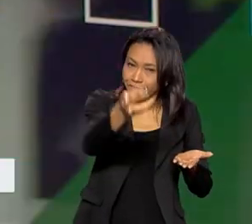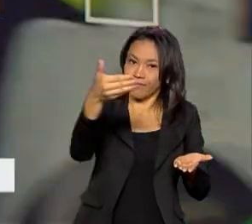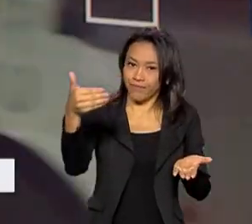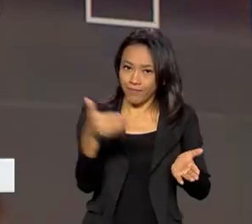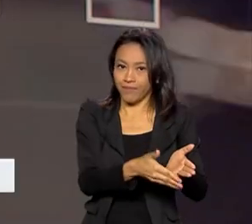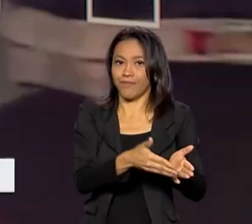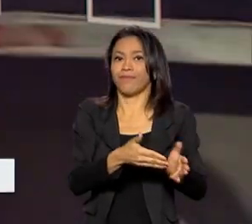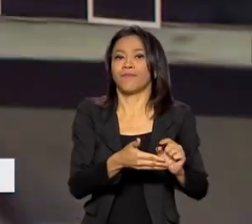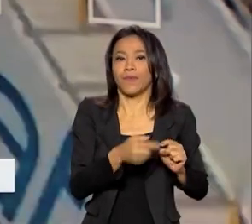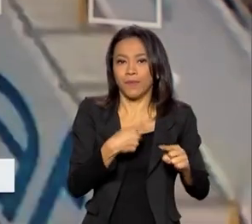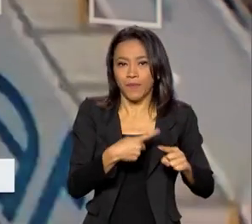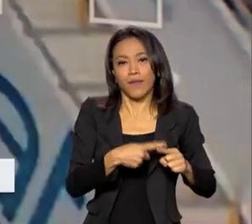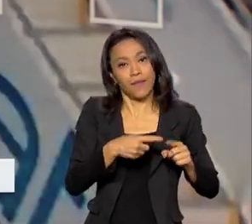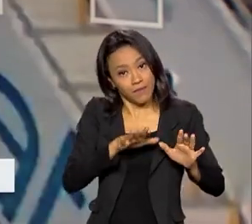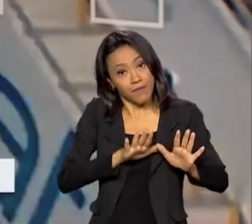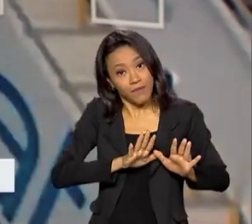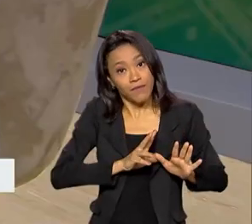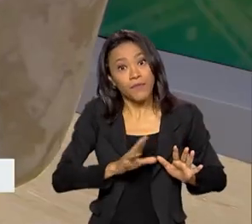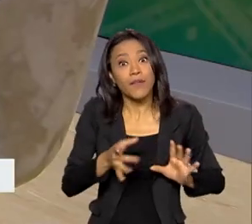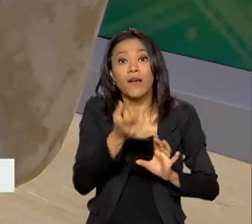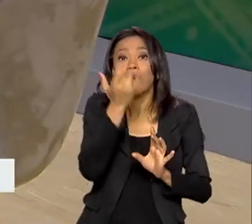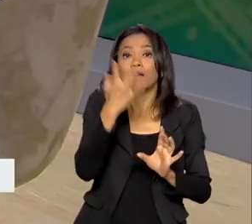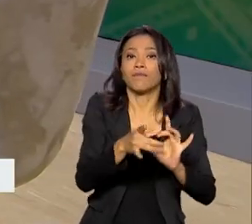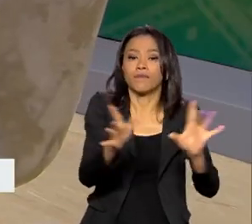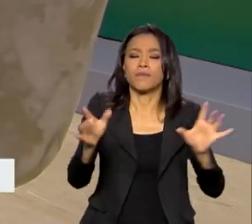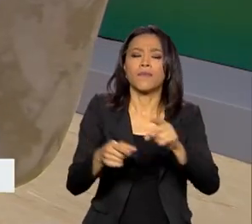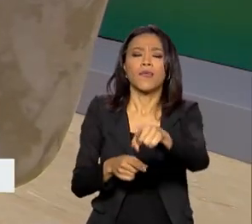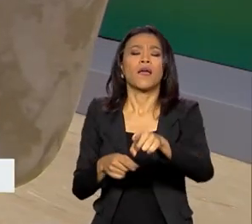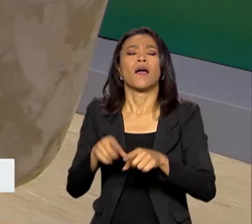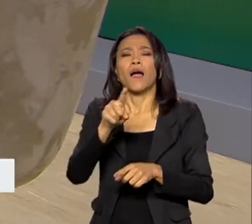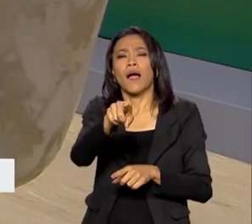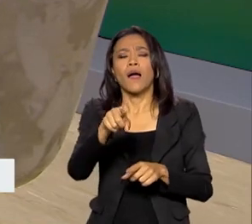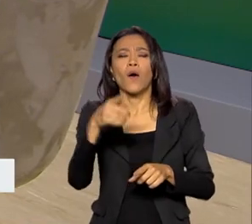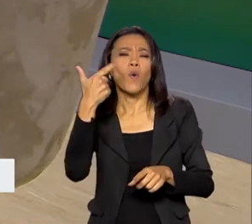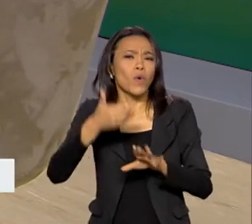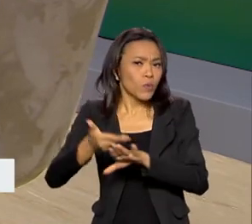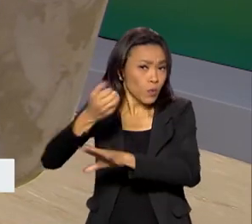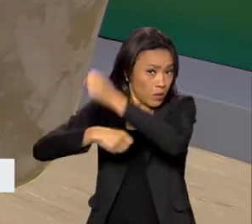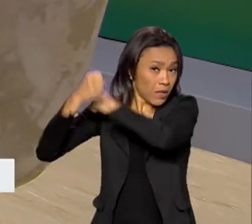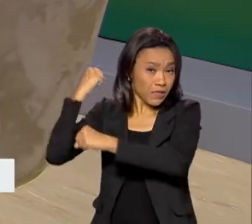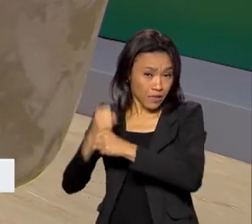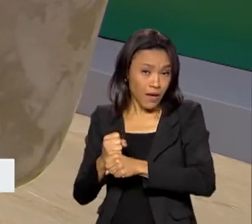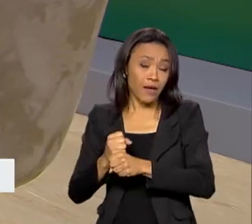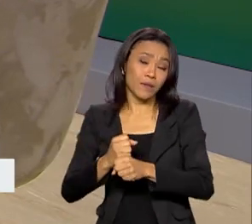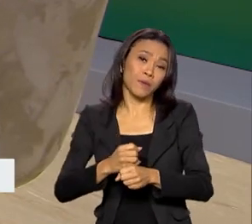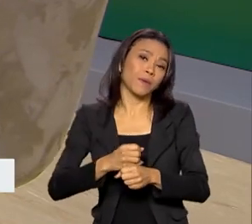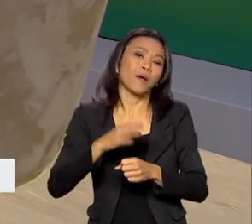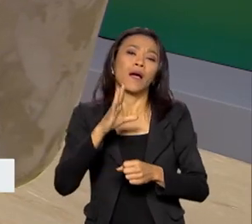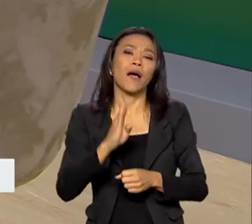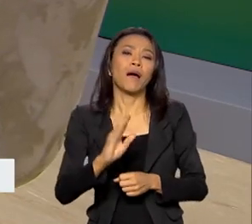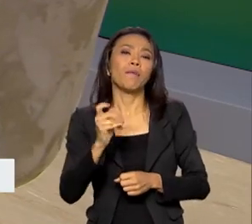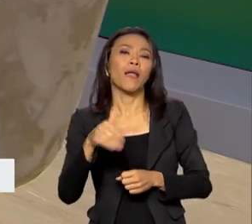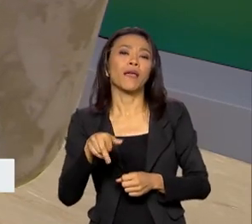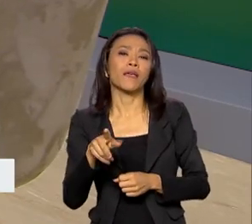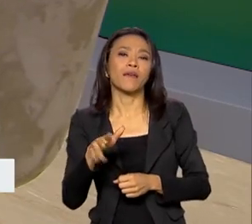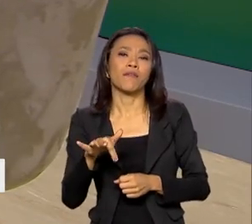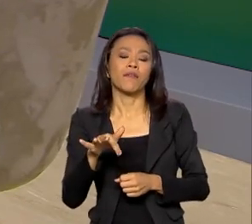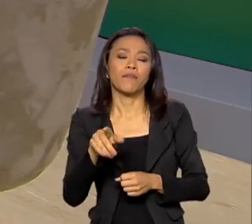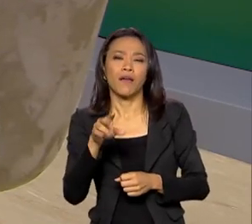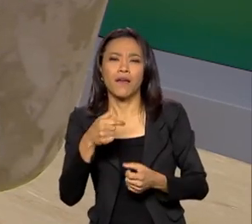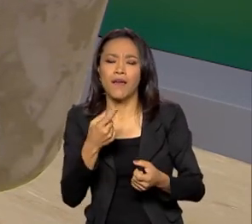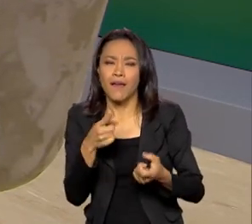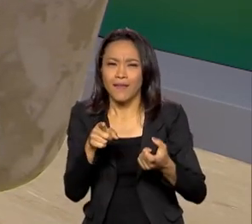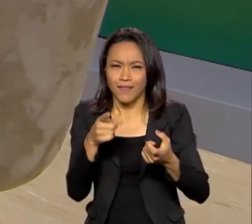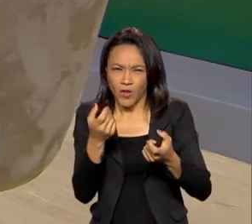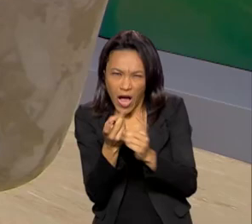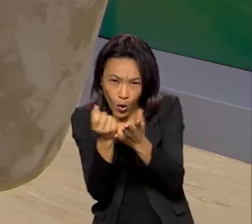Inquestionavelmente, ele veio para ficar. A Black Friday no ano passado foi um exemplo disso, não é, presidente? Sim, naturalmente, esses